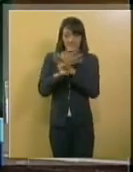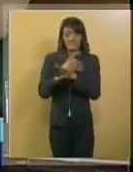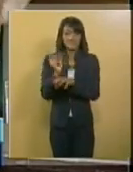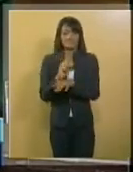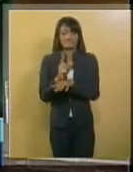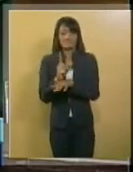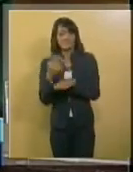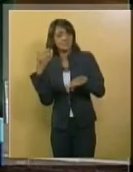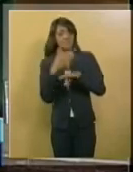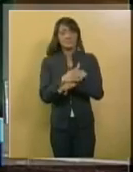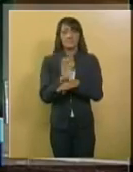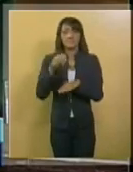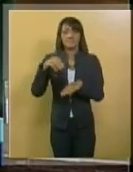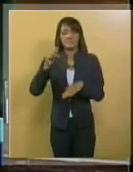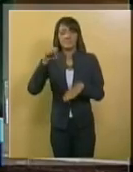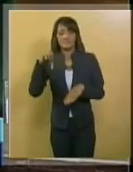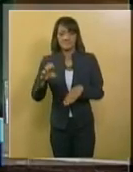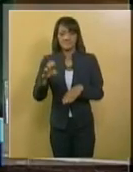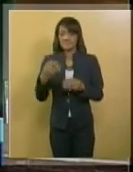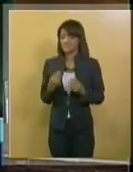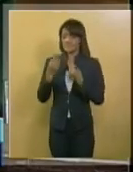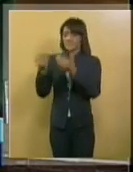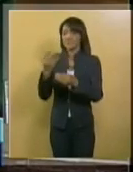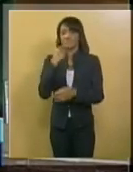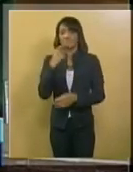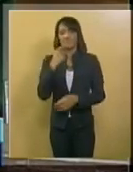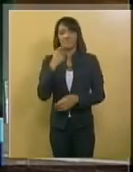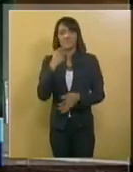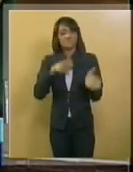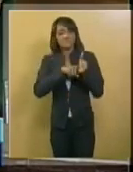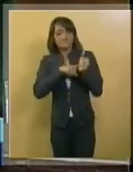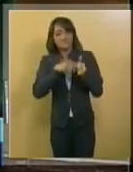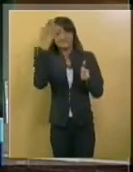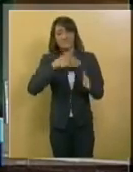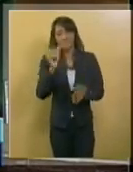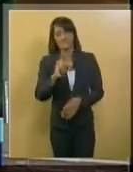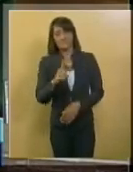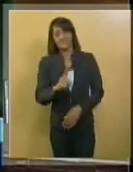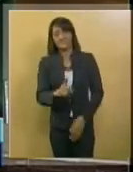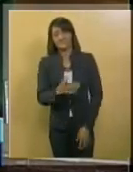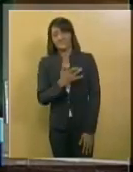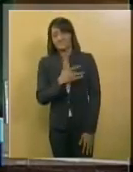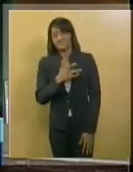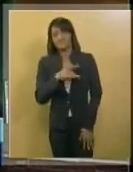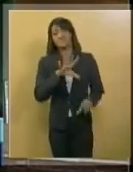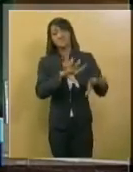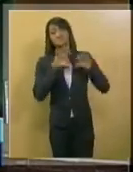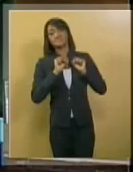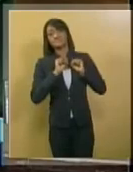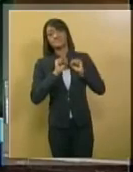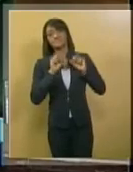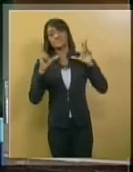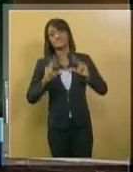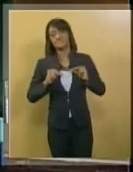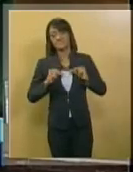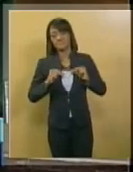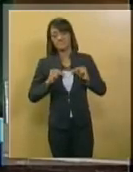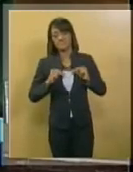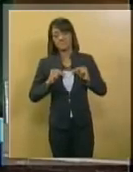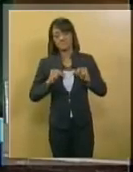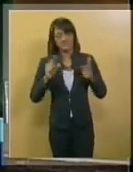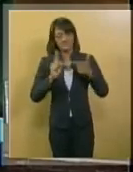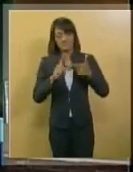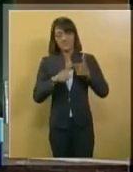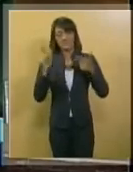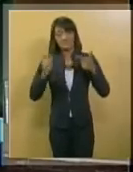na hemose e faço a doação de sangue que não testa. Coitada de quem receber meu sangue. É a segunda forma de